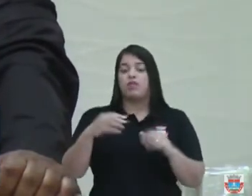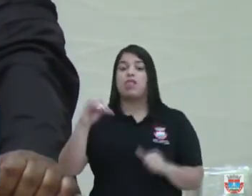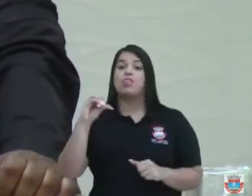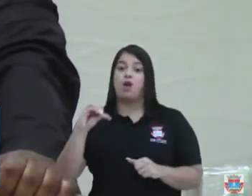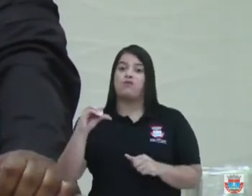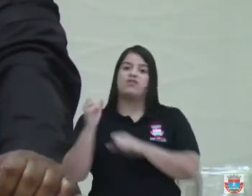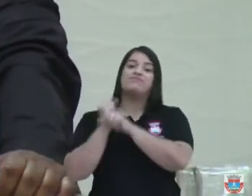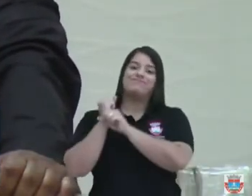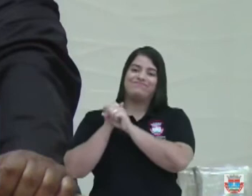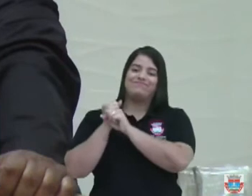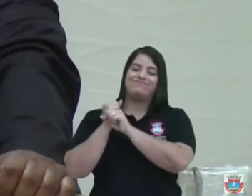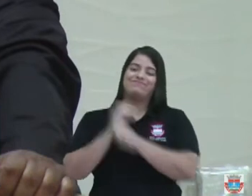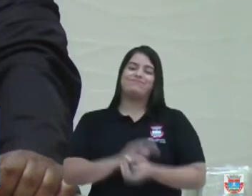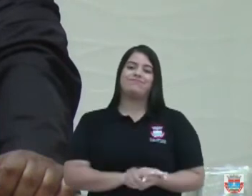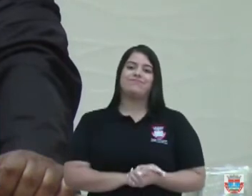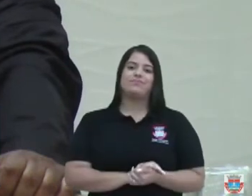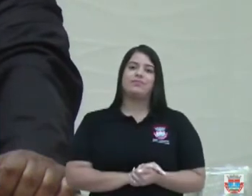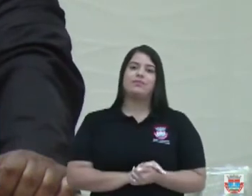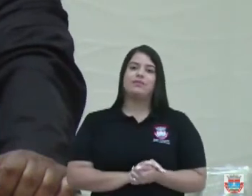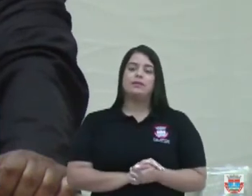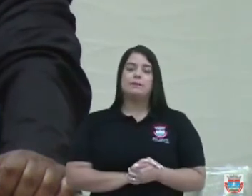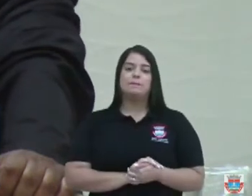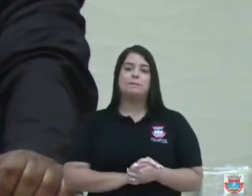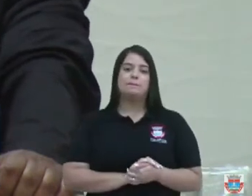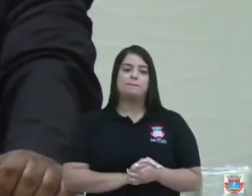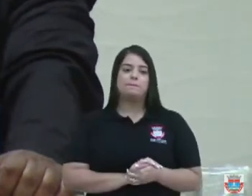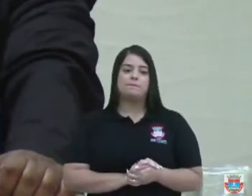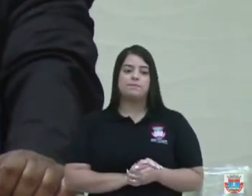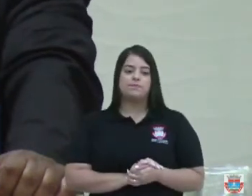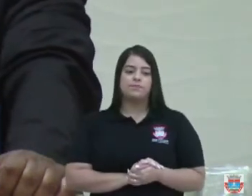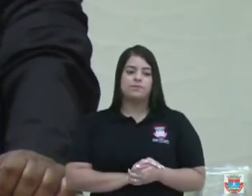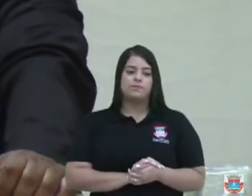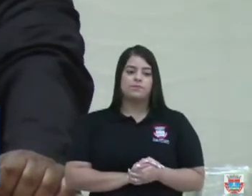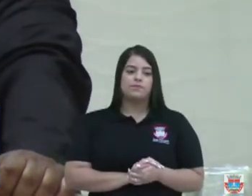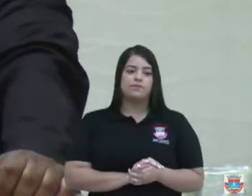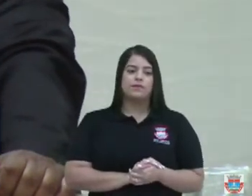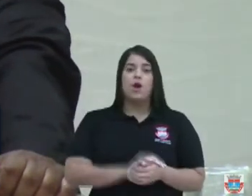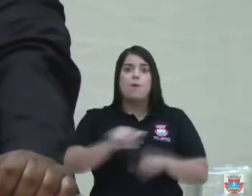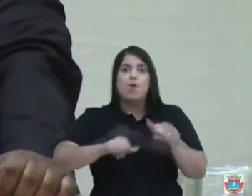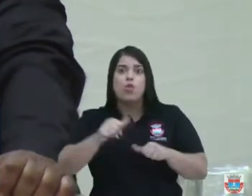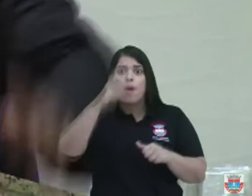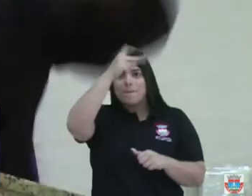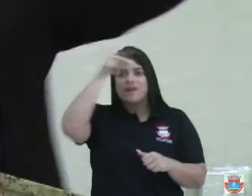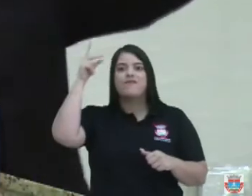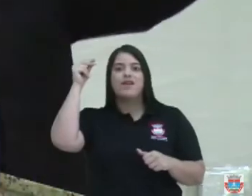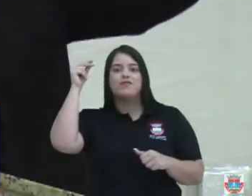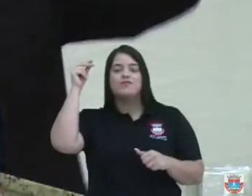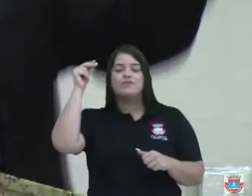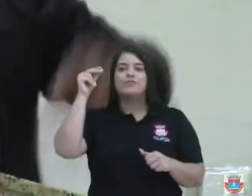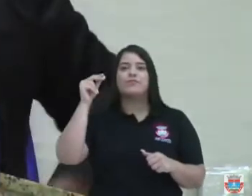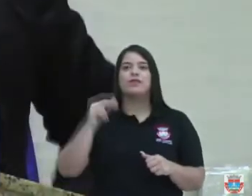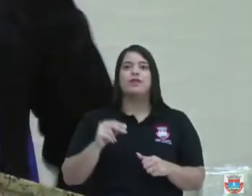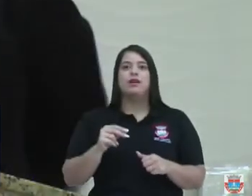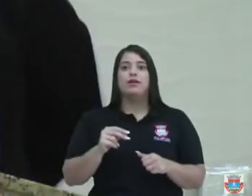9 anos, desde 2013 que eu estou aqui. Passou o prefeito, entrou o prefeito. Ninguém vê um